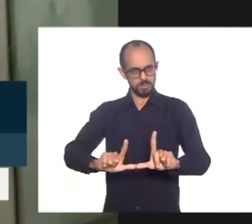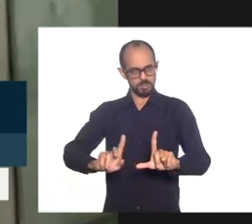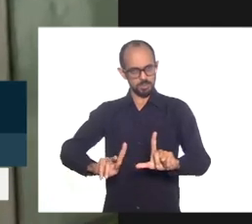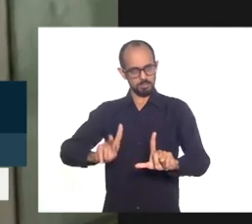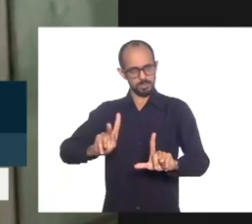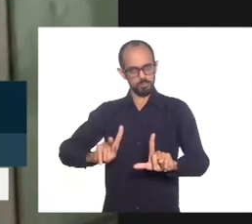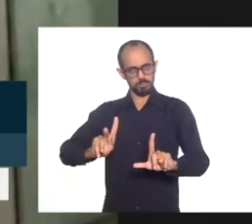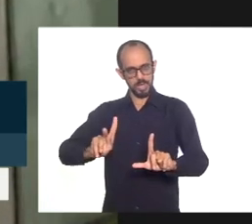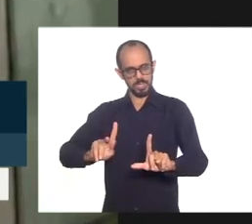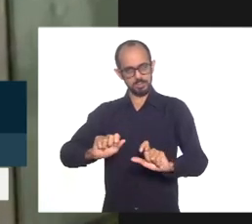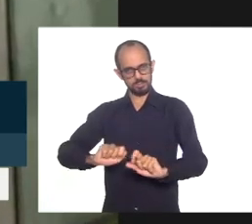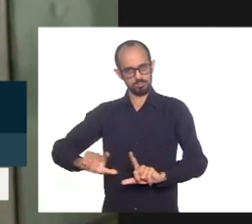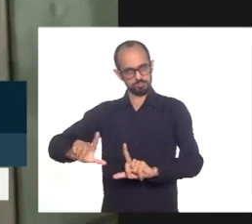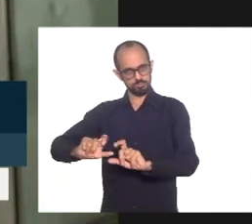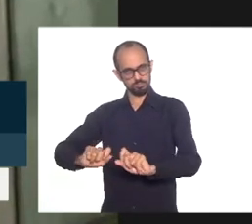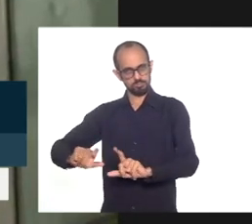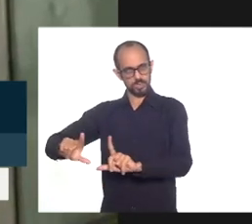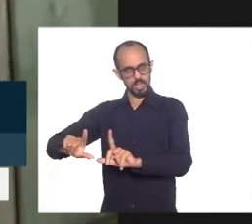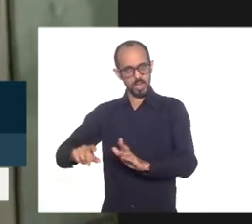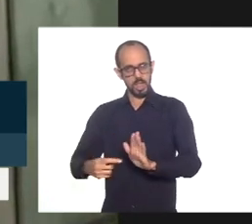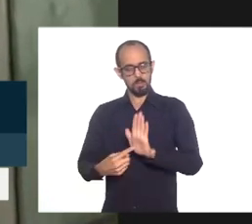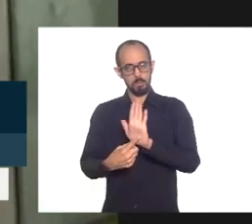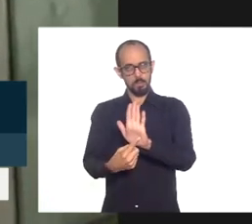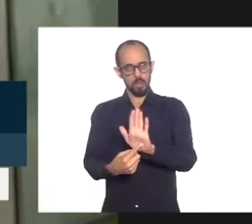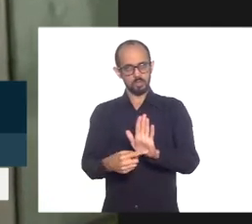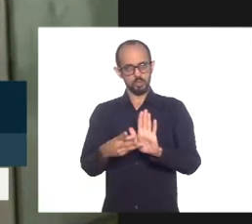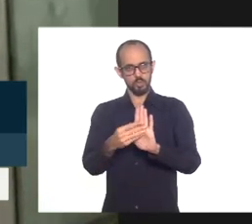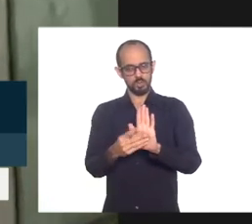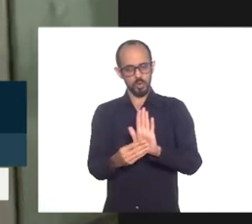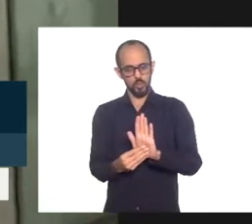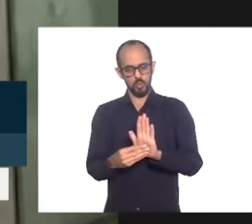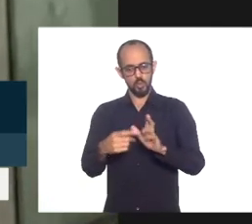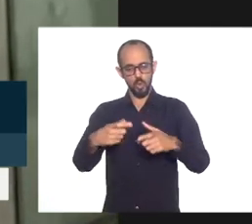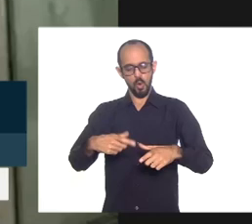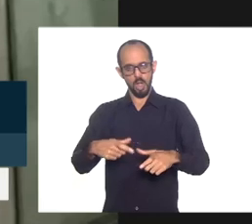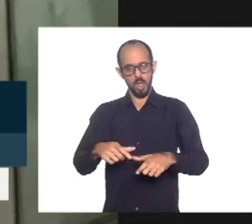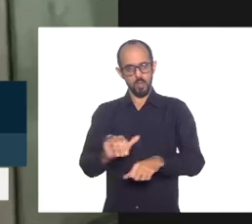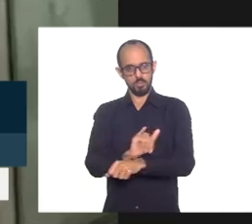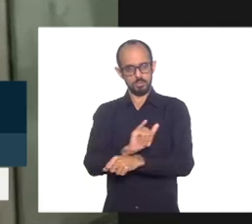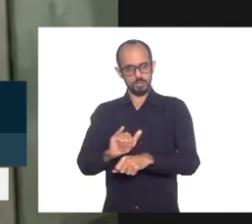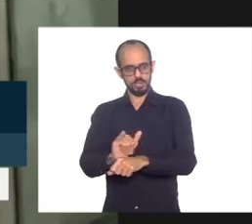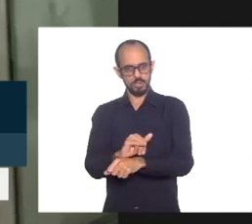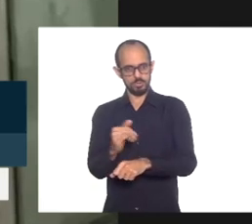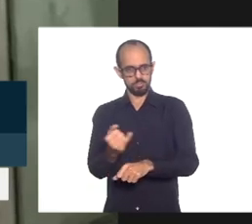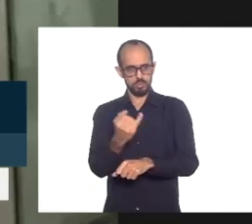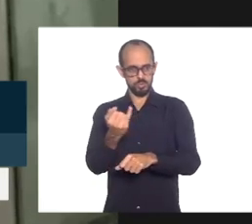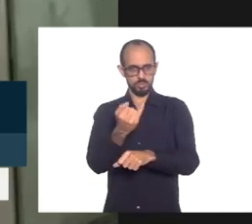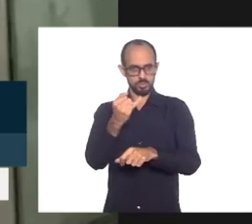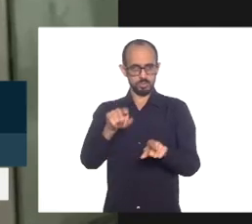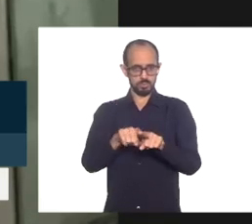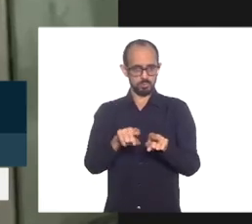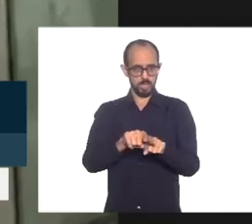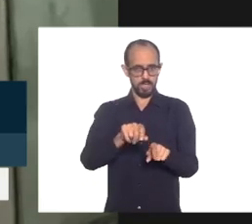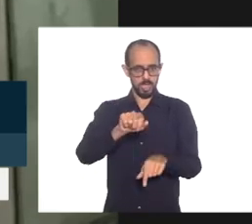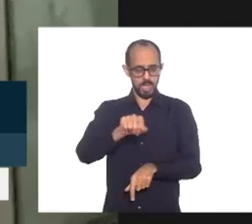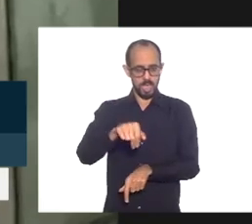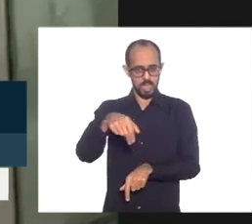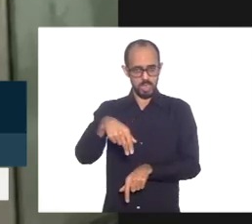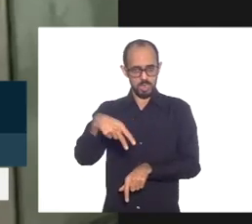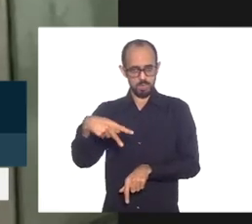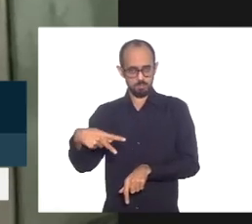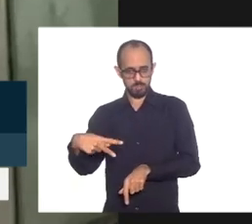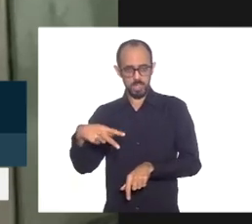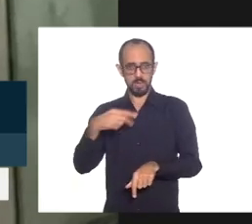se reporta ao conteúdo local como uma estratégia importante. E a ANP também fala